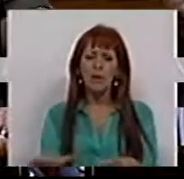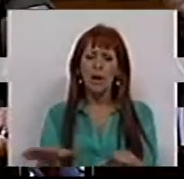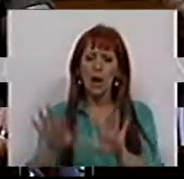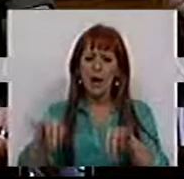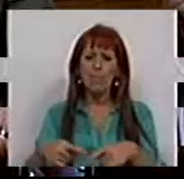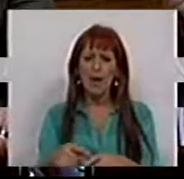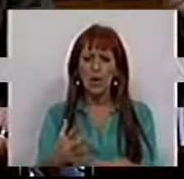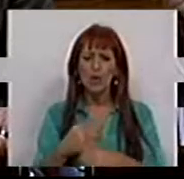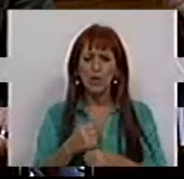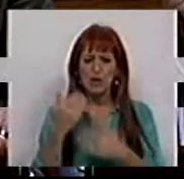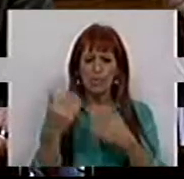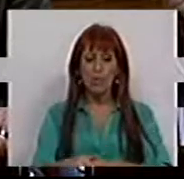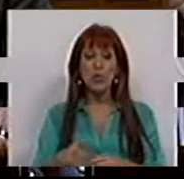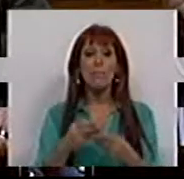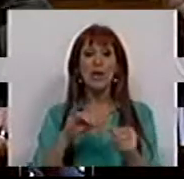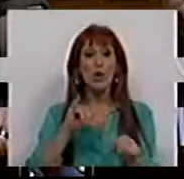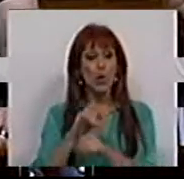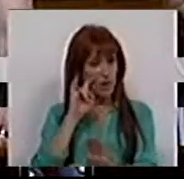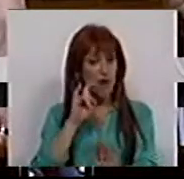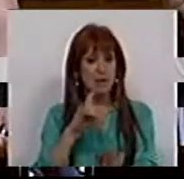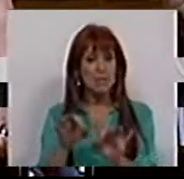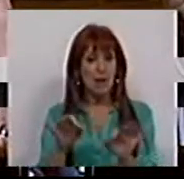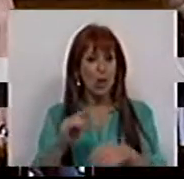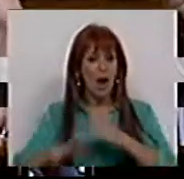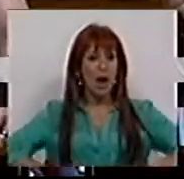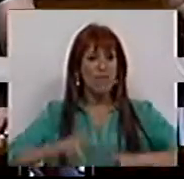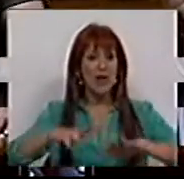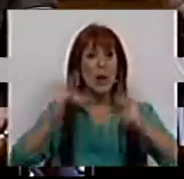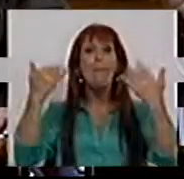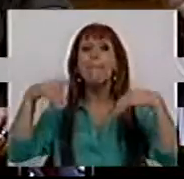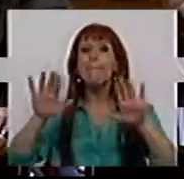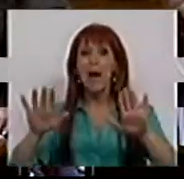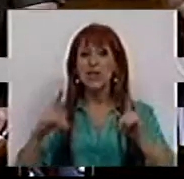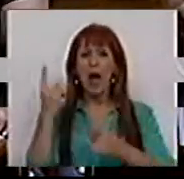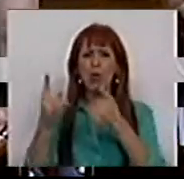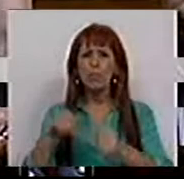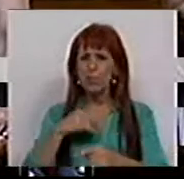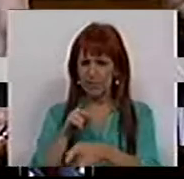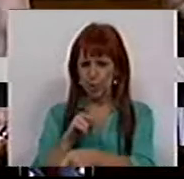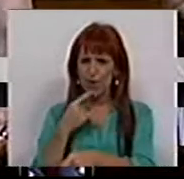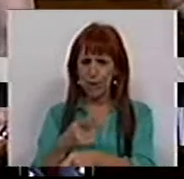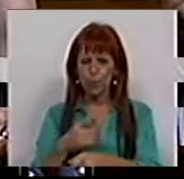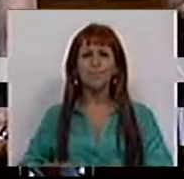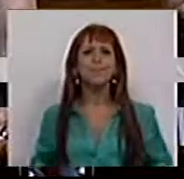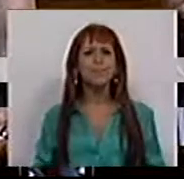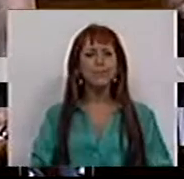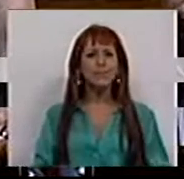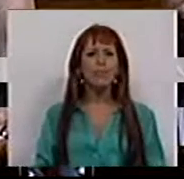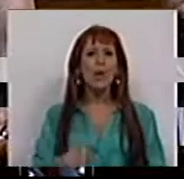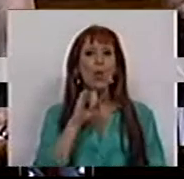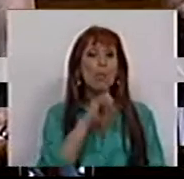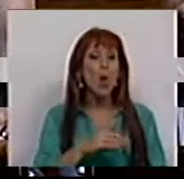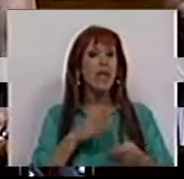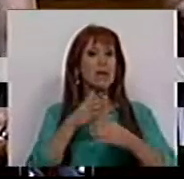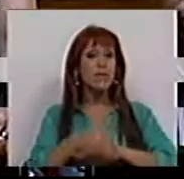adoção restrita. Há outras matérias que salvaguardamos como avanços, no entanto, deixo algumas preocupações.